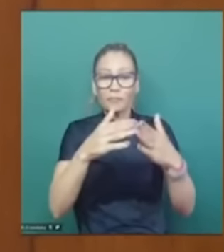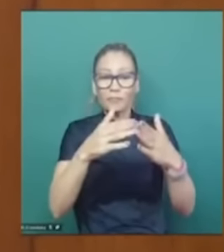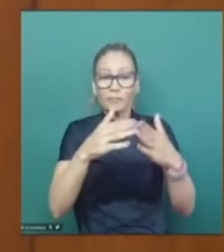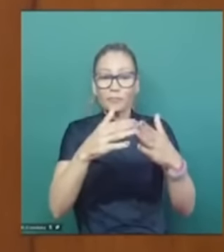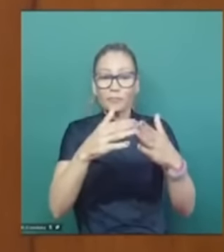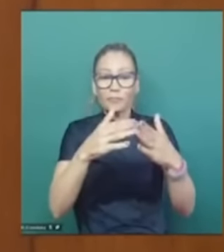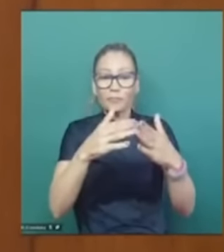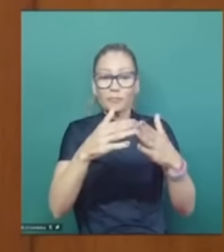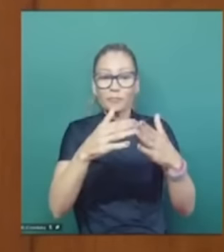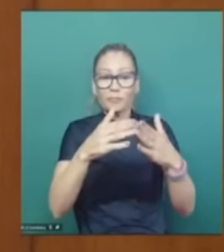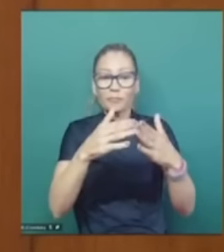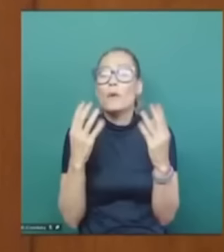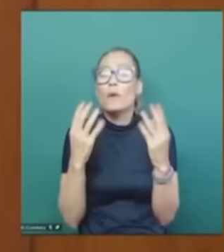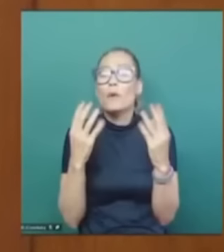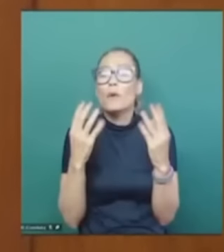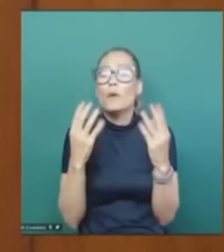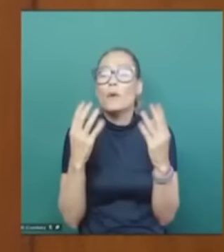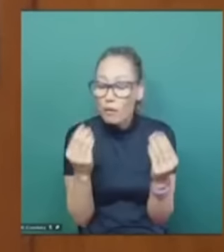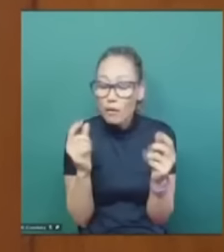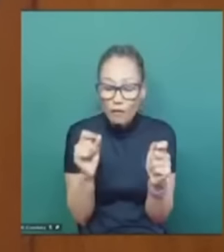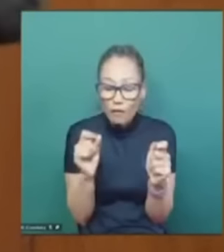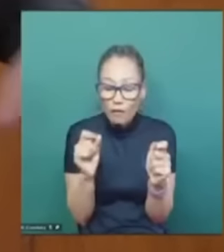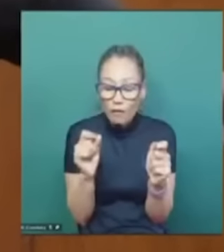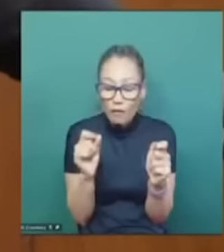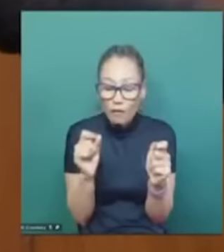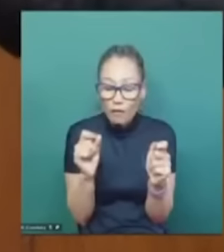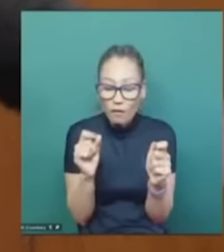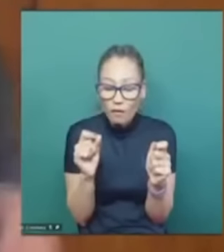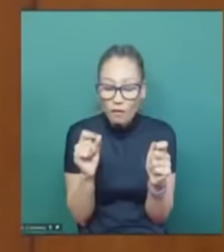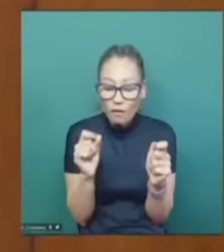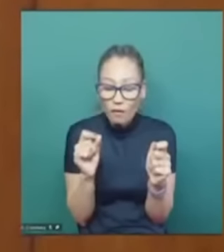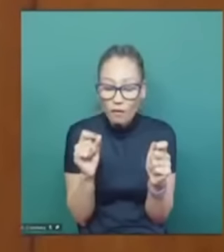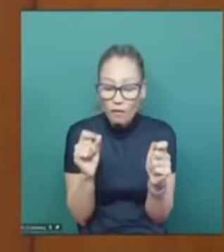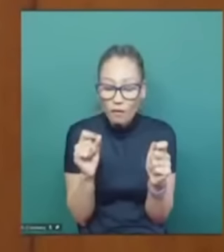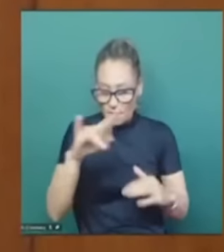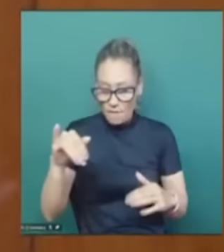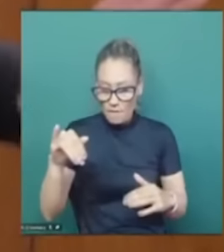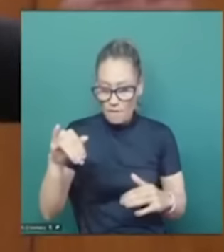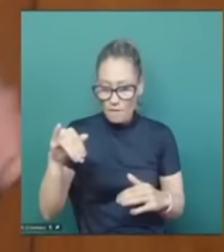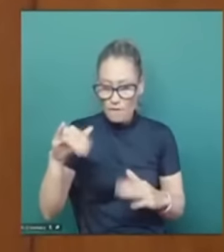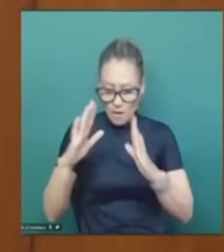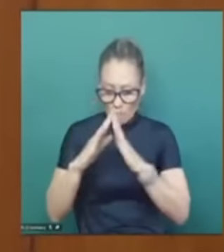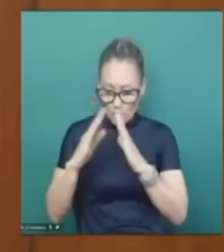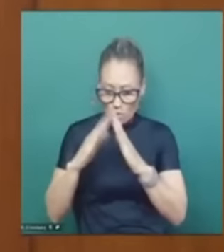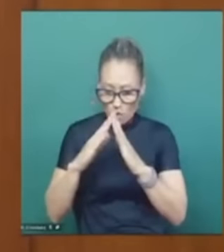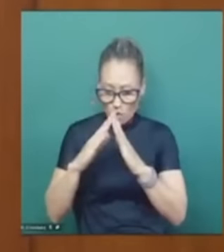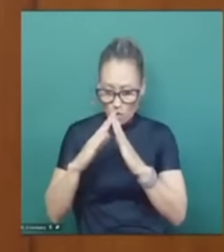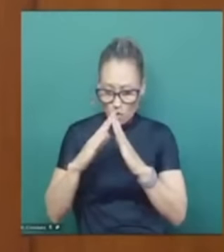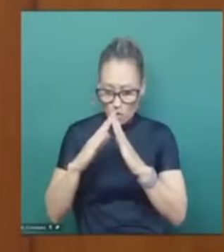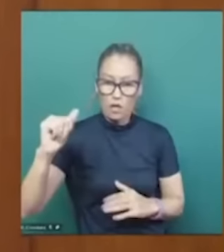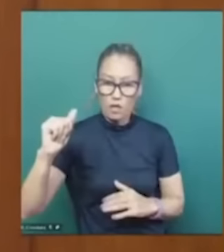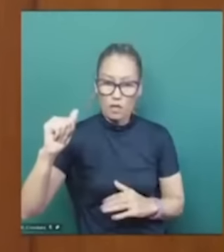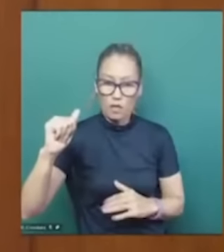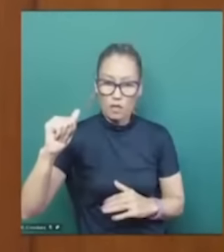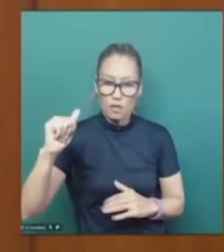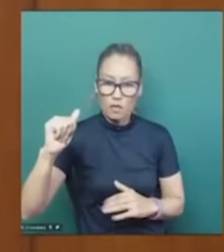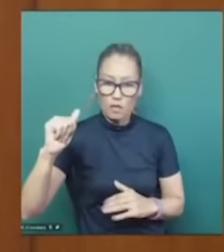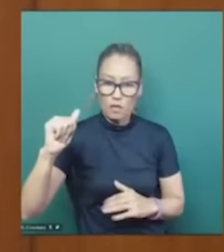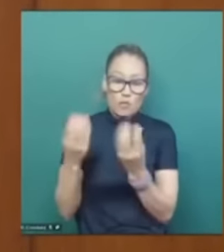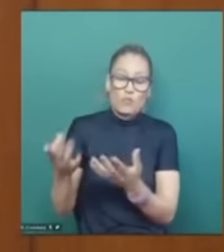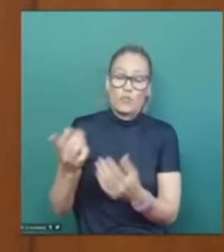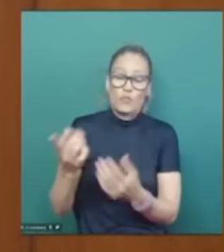metrô. Como? Quem vai construir? Uma intervenção de vida? Se o senhor me permite uma parte, eu explico para o senhor. Hã? Não tem a parte. Mas depois eu quero falar. Eu queria saber, vai ter